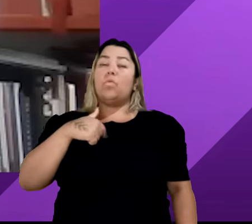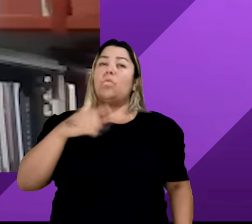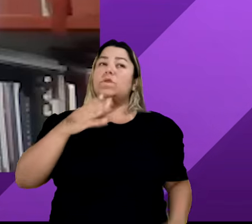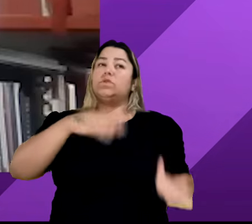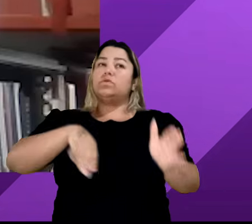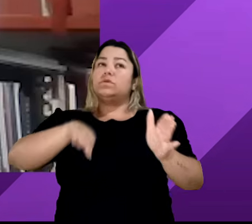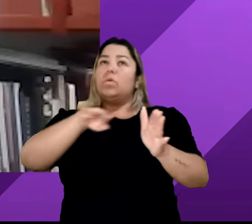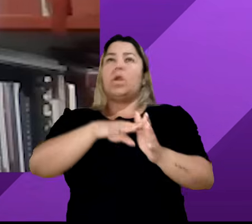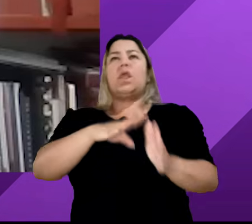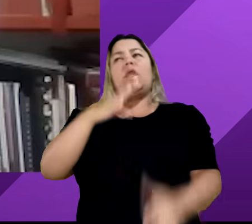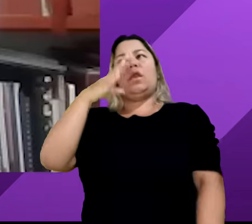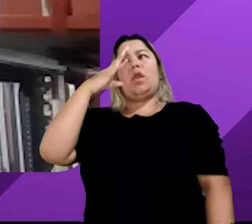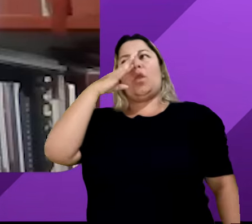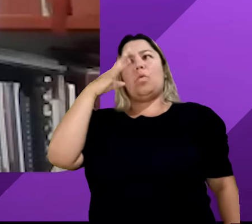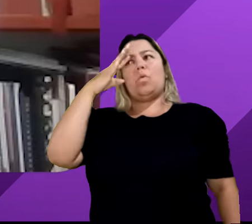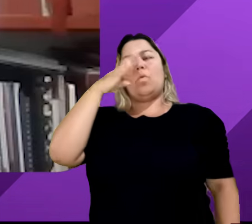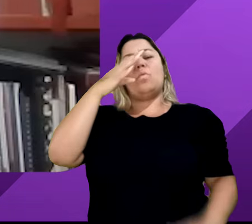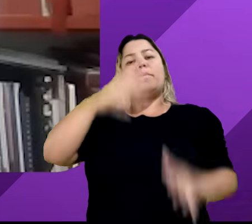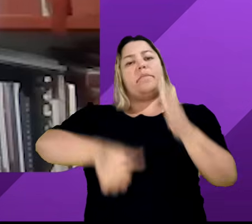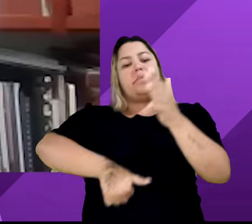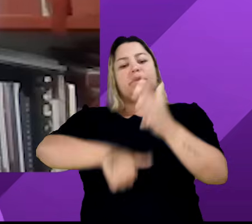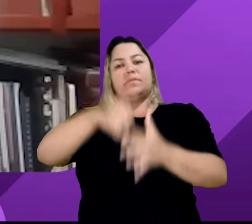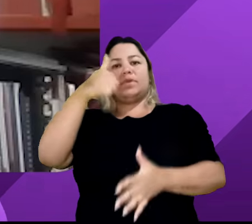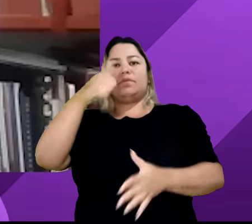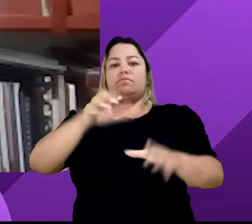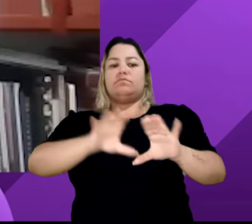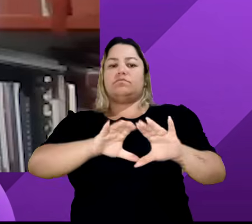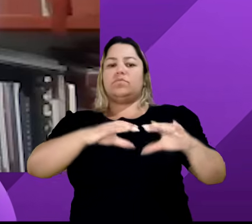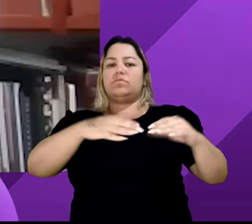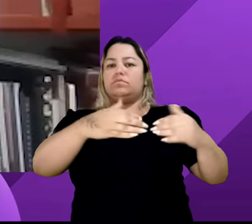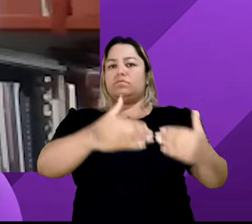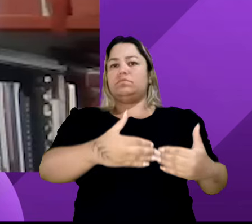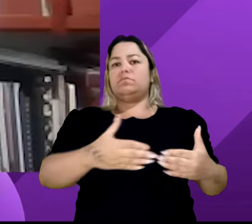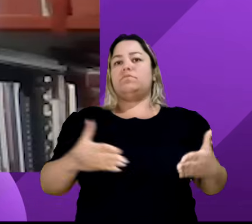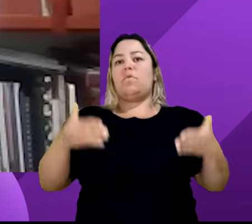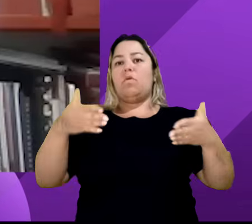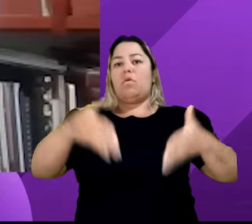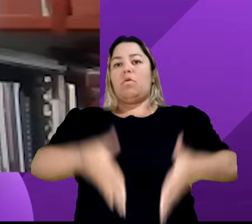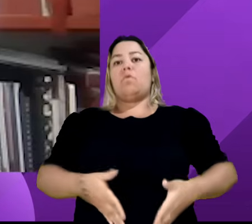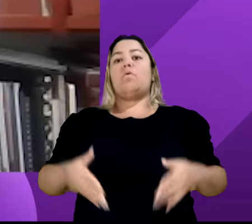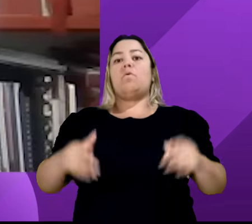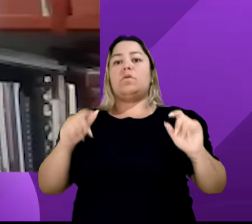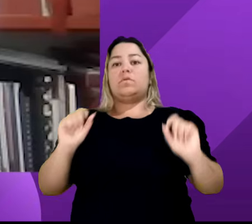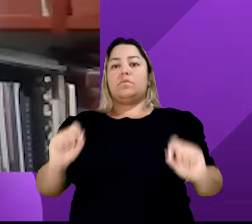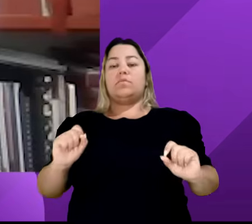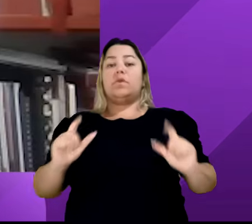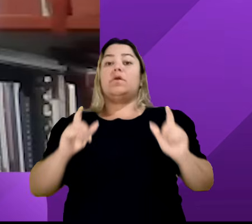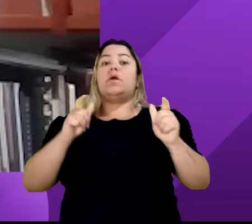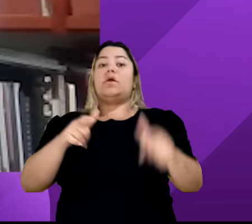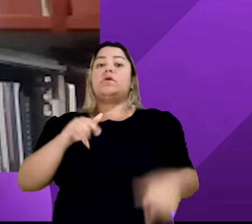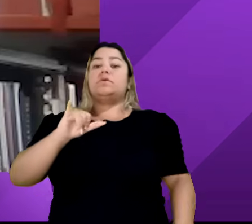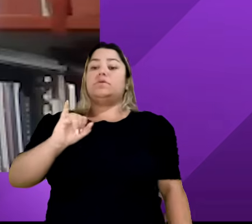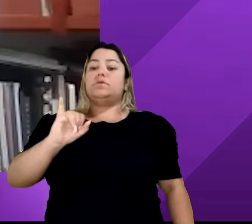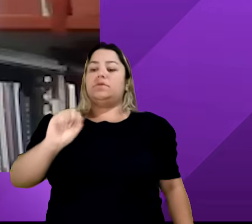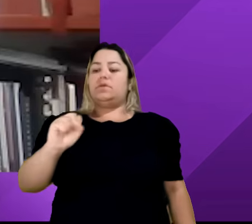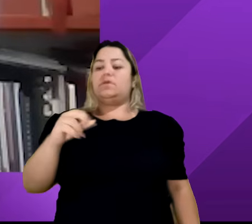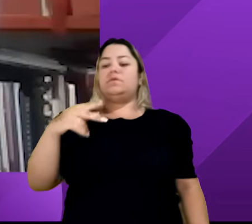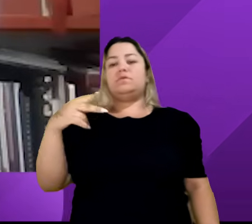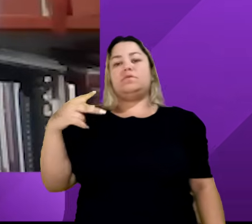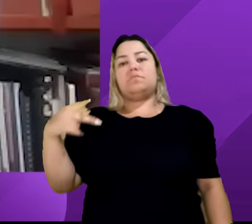o primeiro congresso que eu fui, o primeiro evento, onde a ISP já estava quase